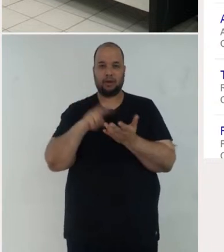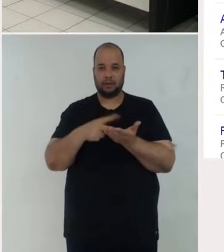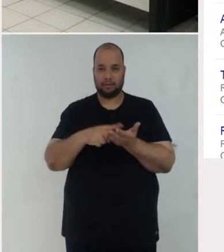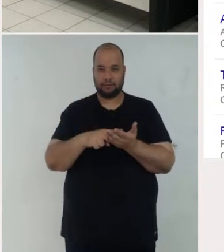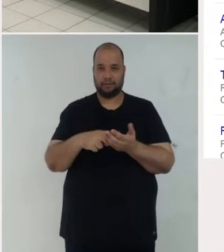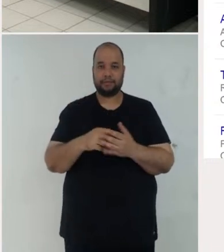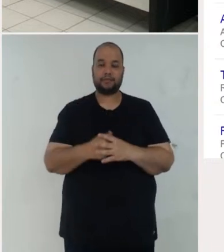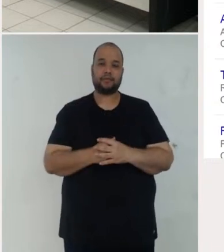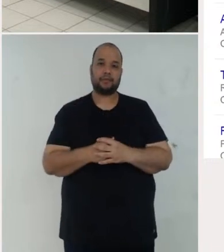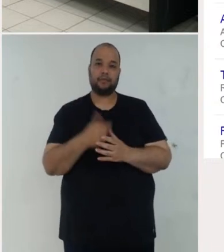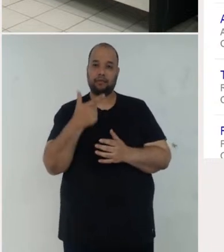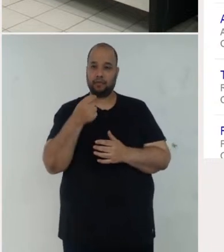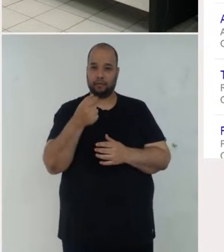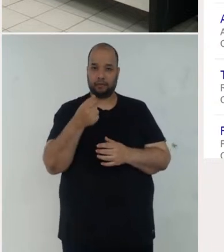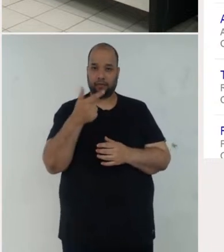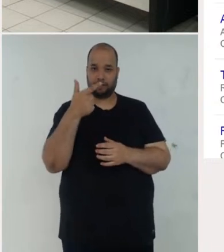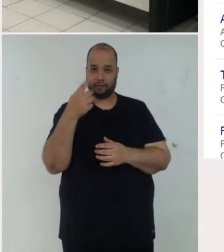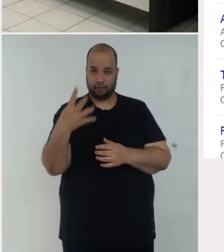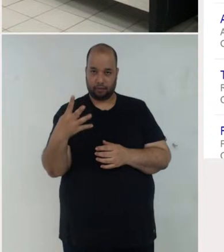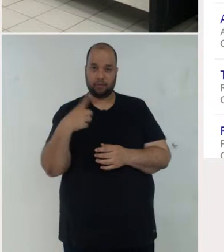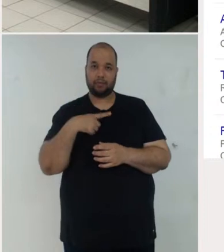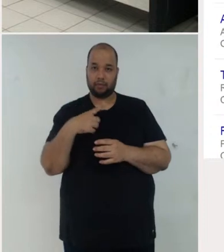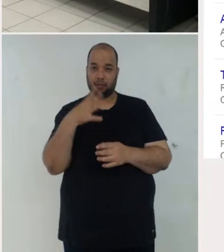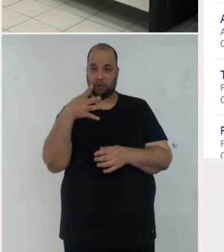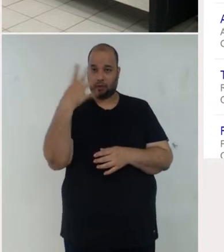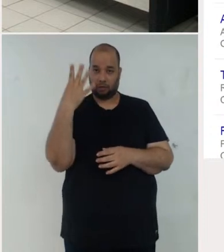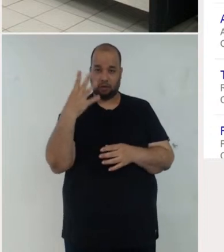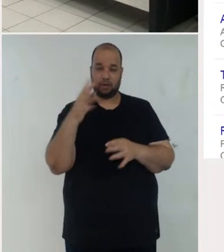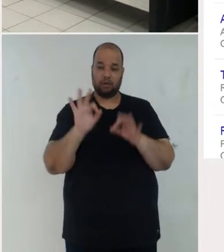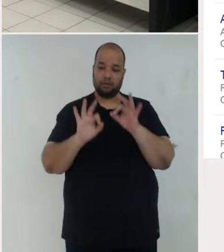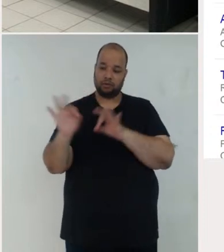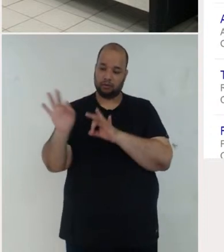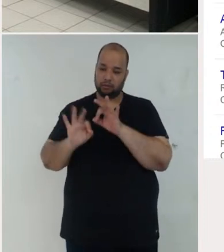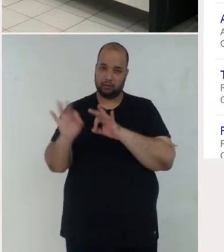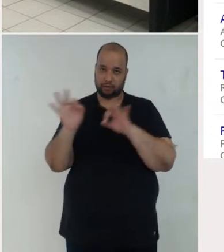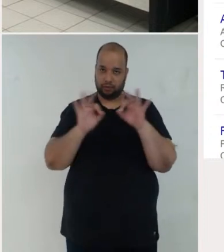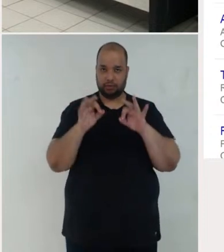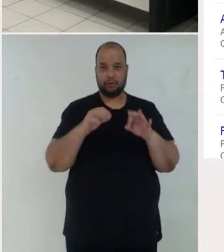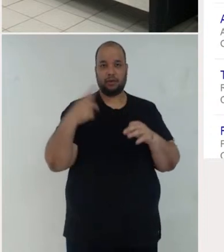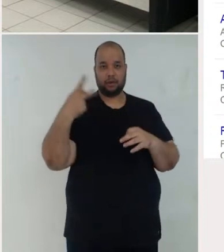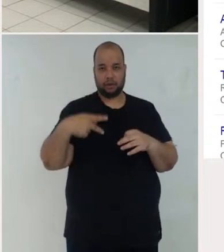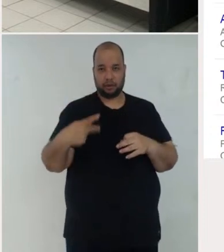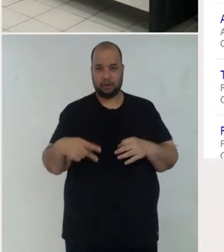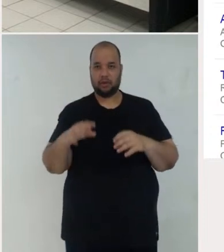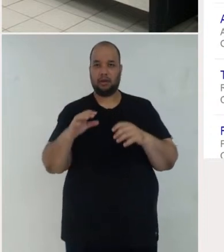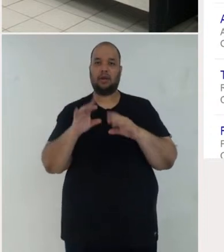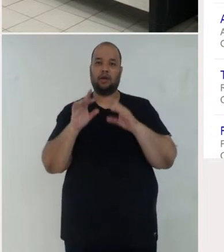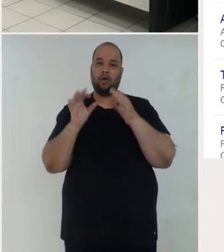edições especiais sendo organizadas por colegas nacionais e estrangeiros.